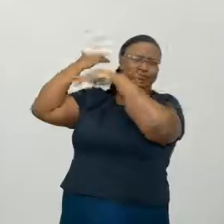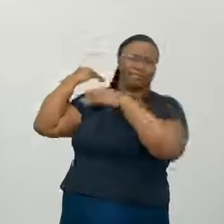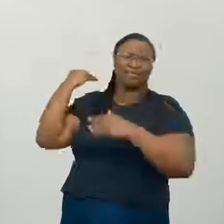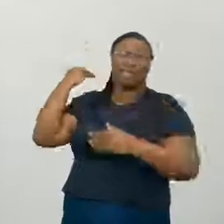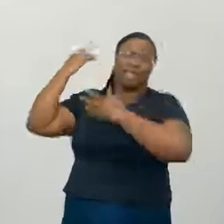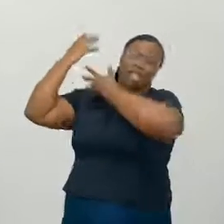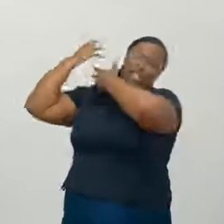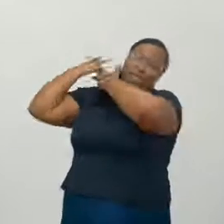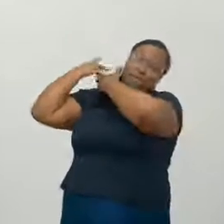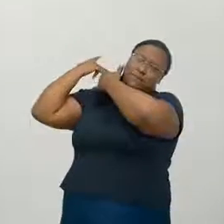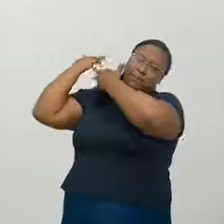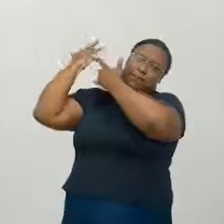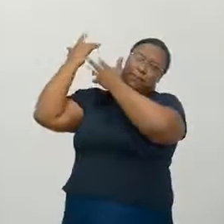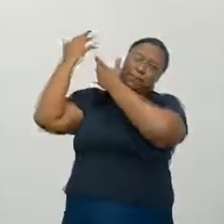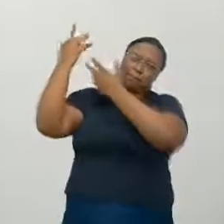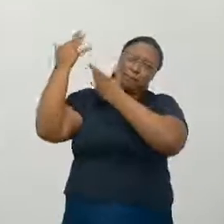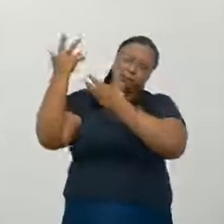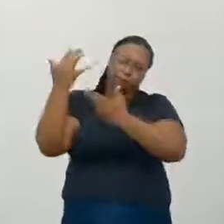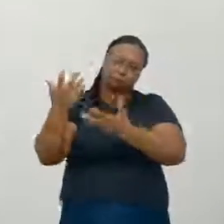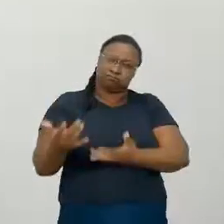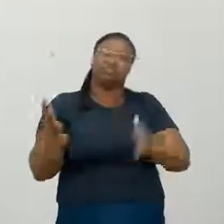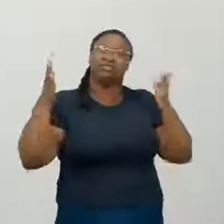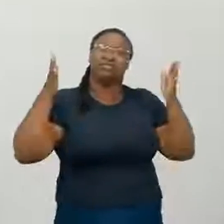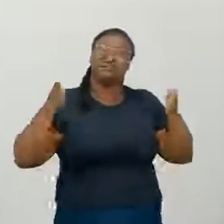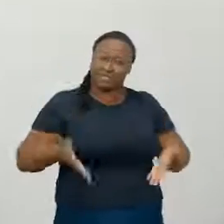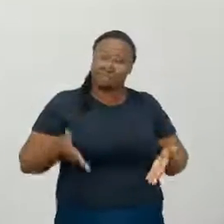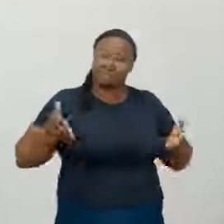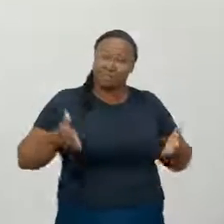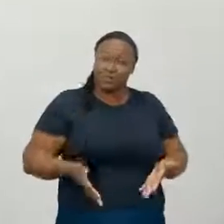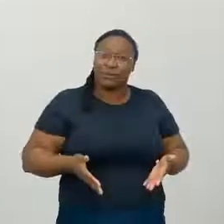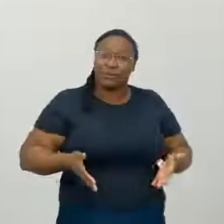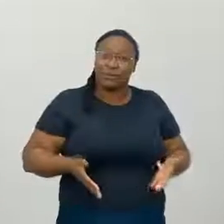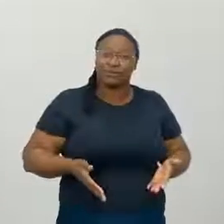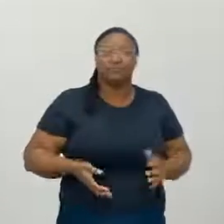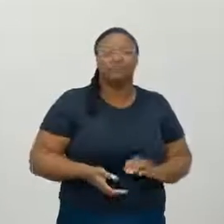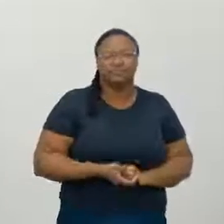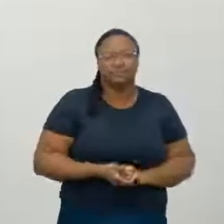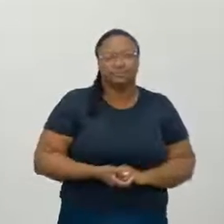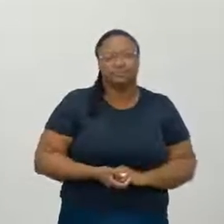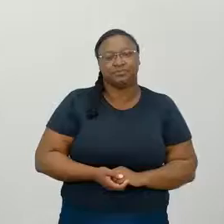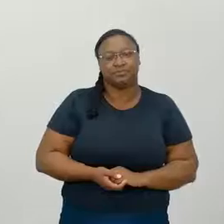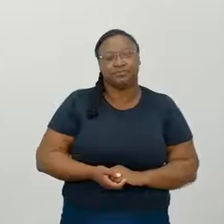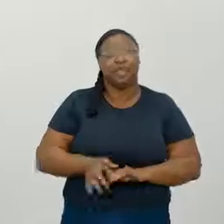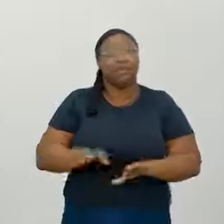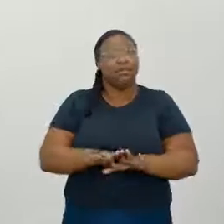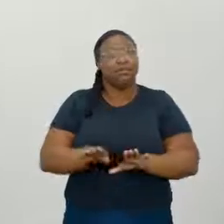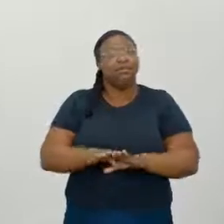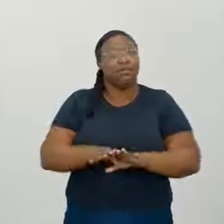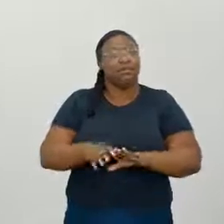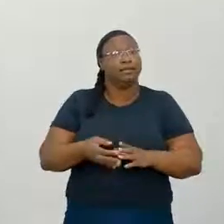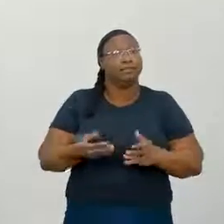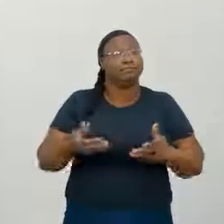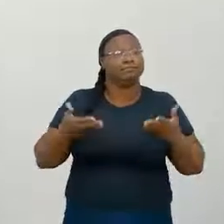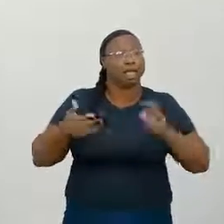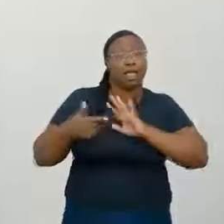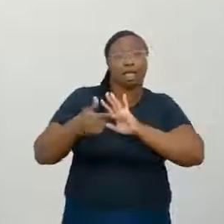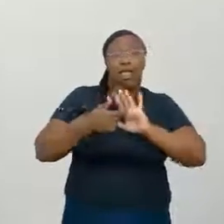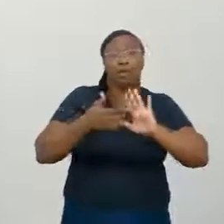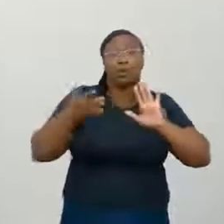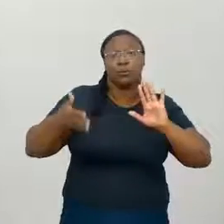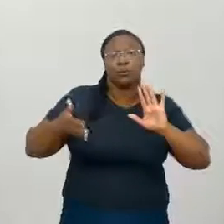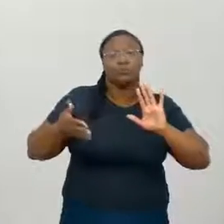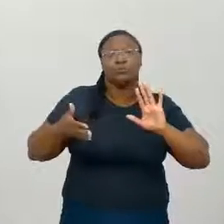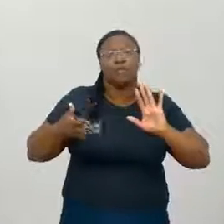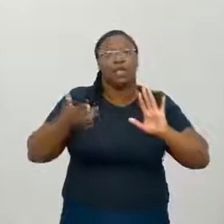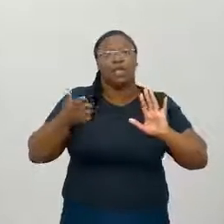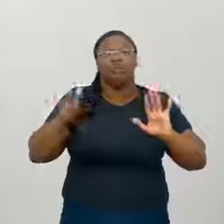gente traz, né, que às vezes você acha que, isso é autêntico, também essa autenticidade, ela não existe, tamanha a